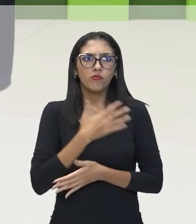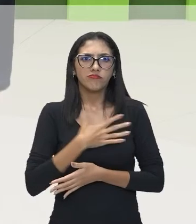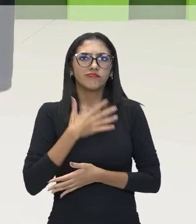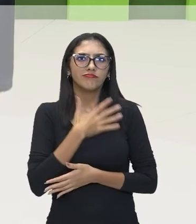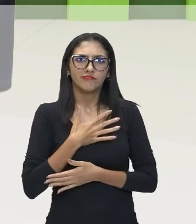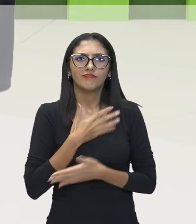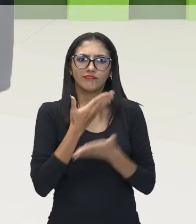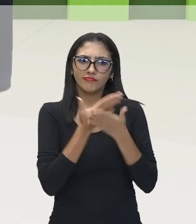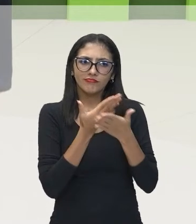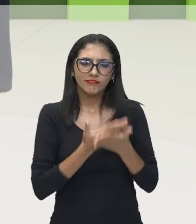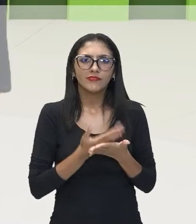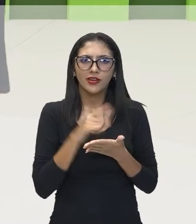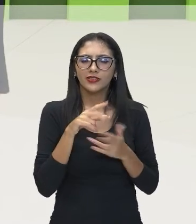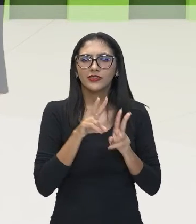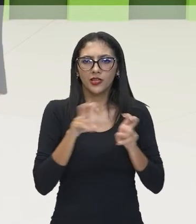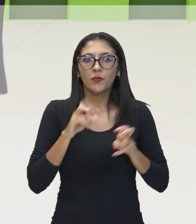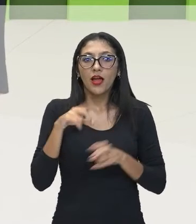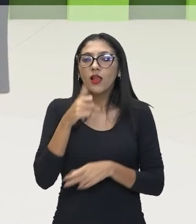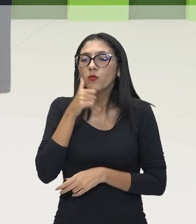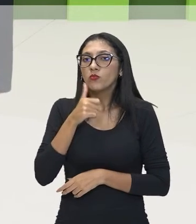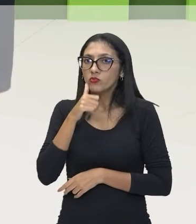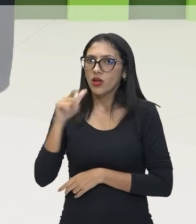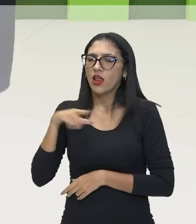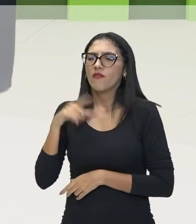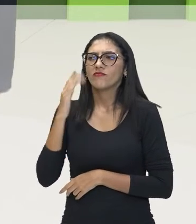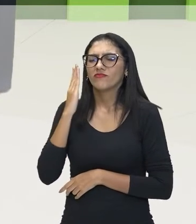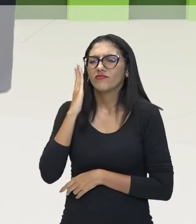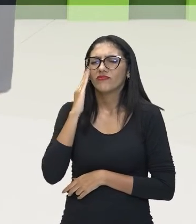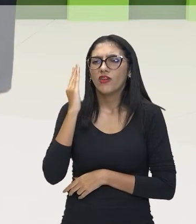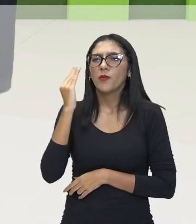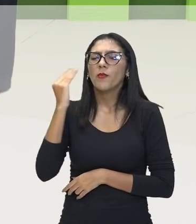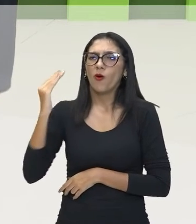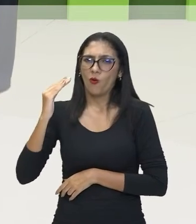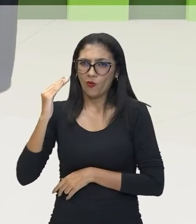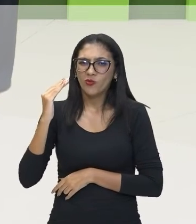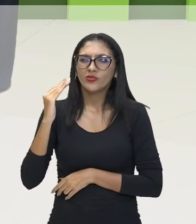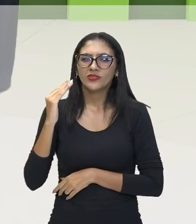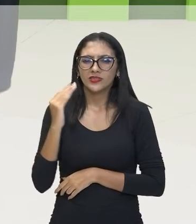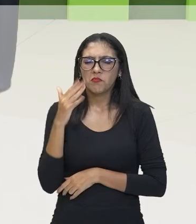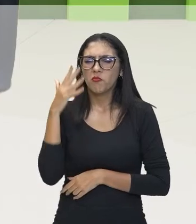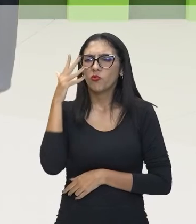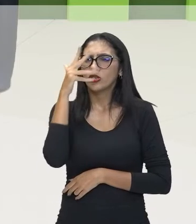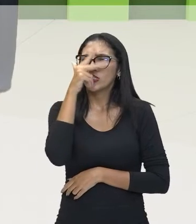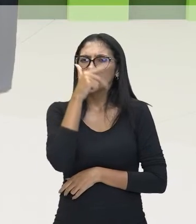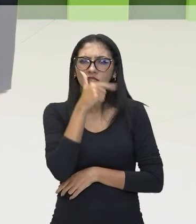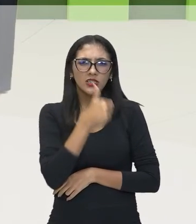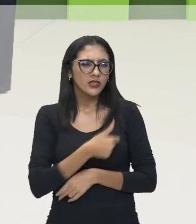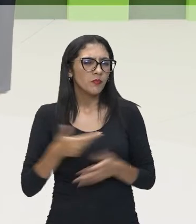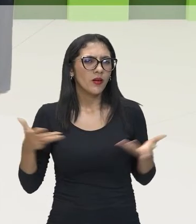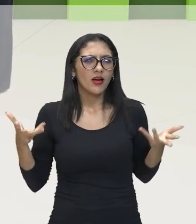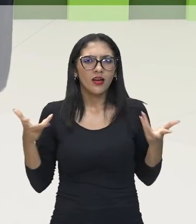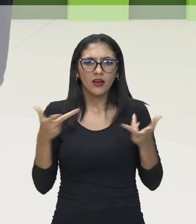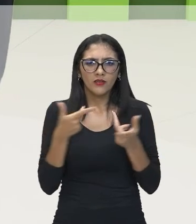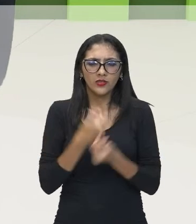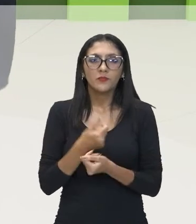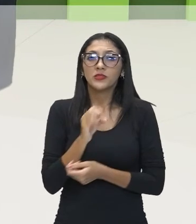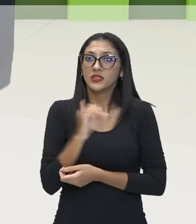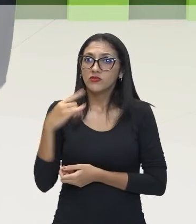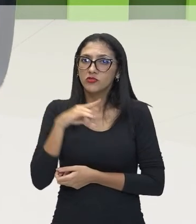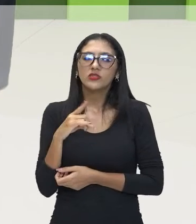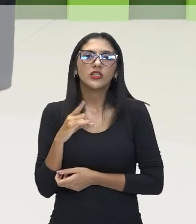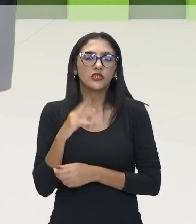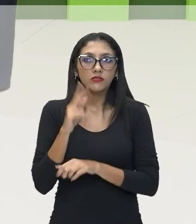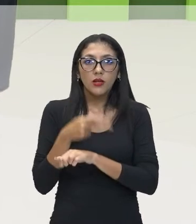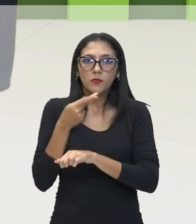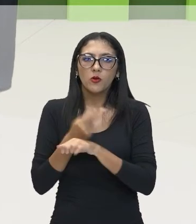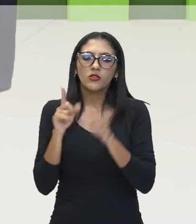Lamarr. Ela era uma atriz hollywoodiana, muito bonita, maravilhosa. Quem quiser também pesquisar depois, dá